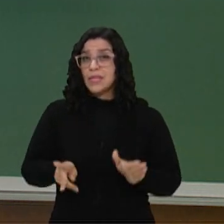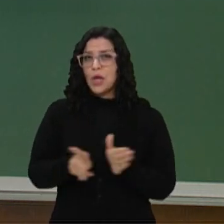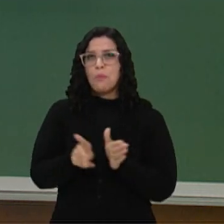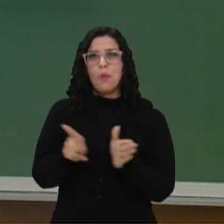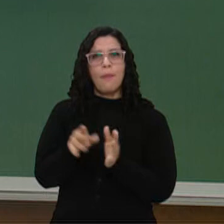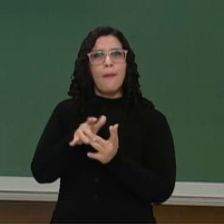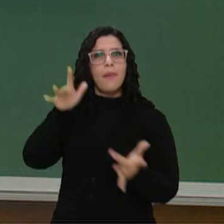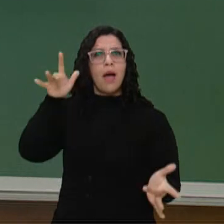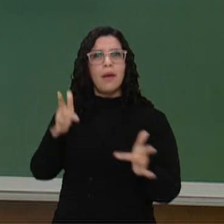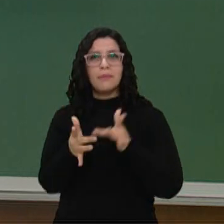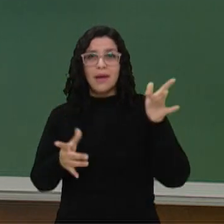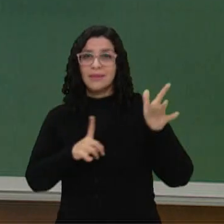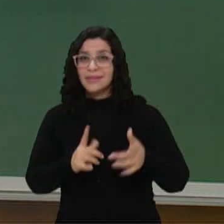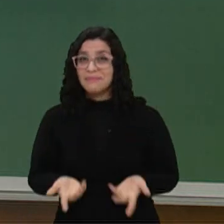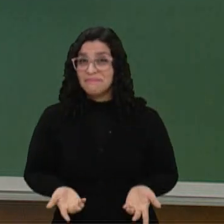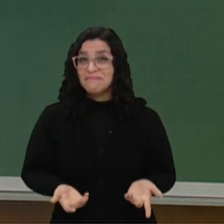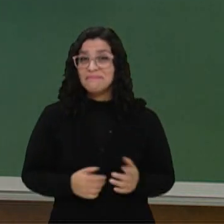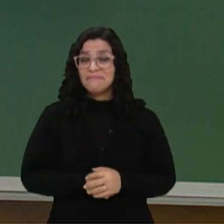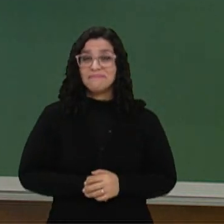se destacar."